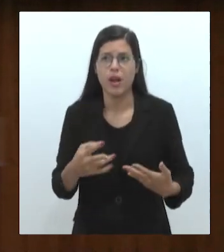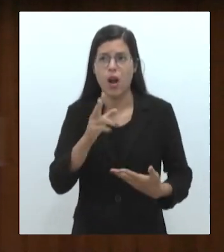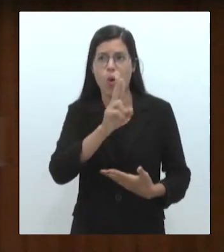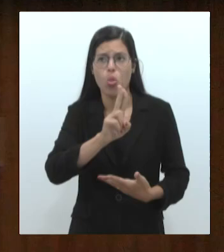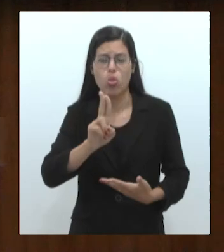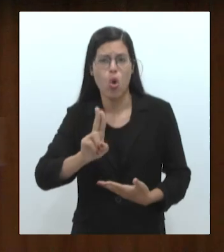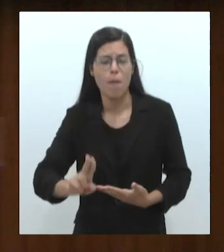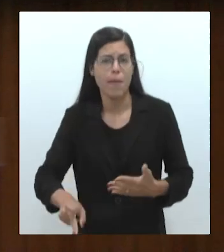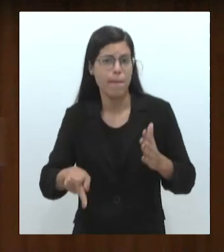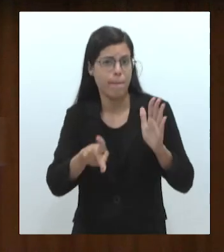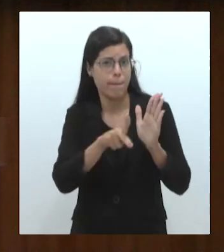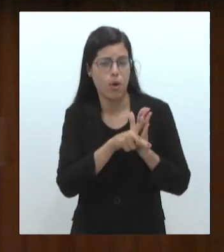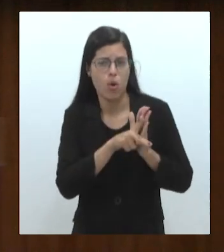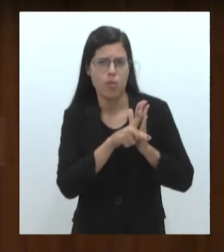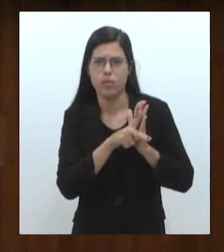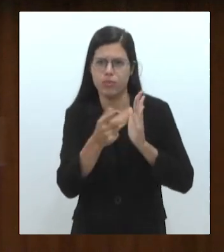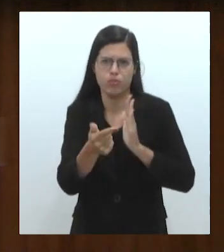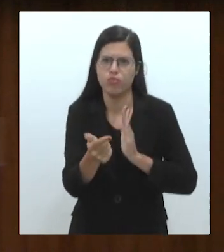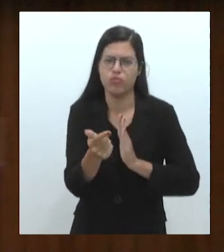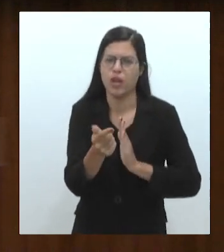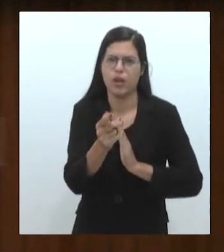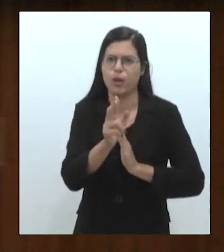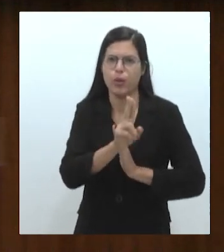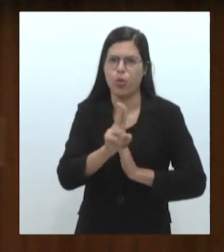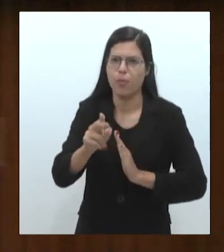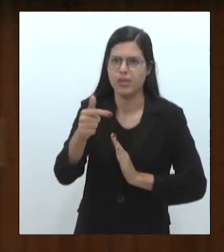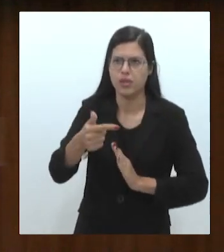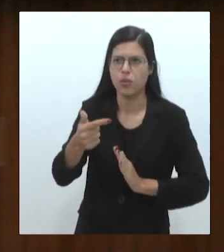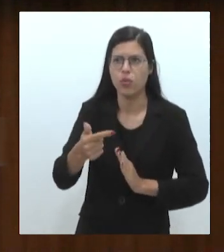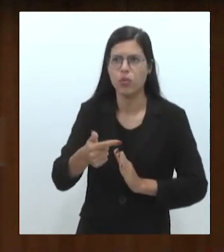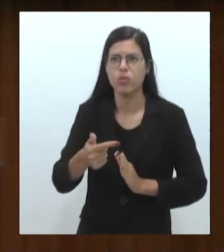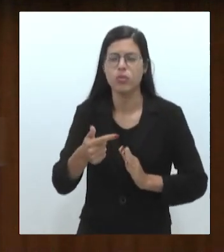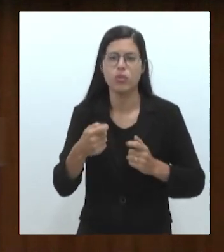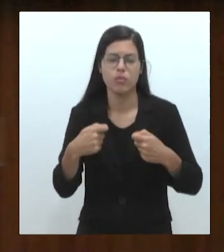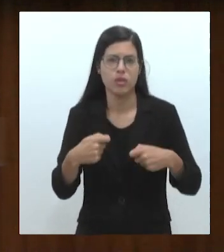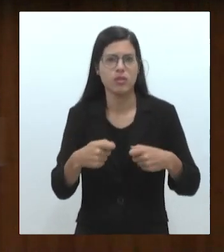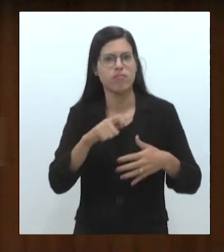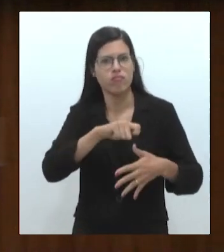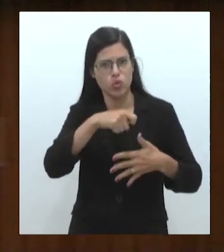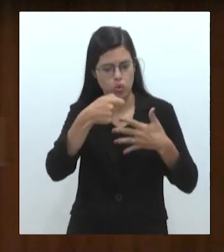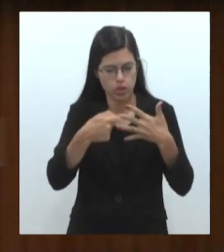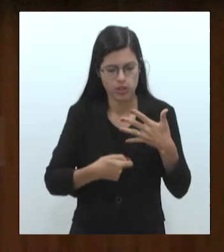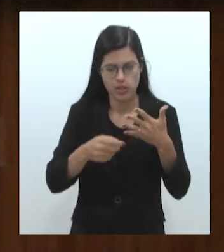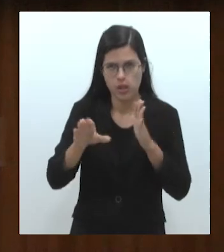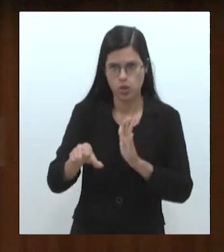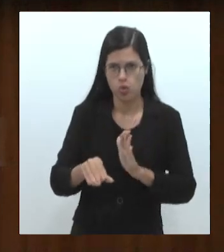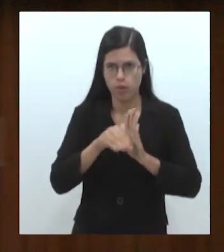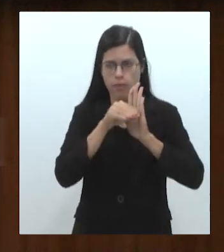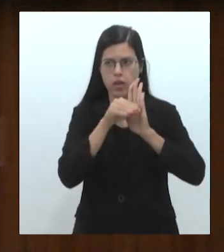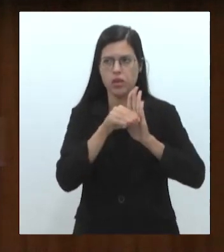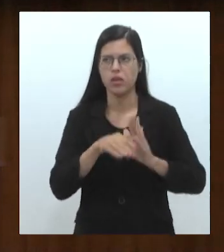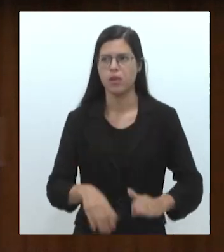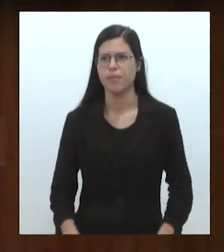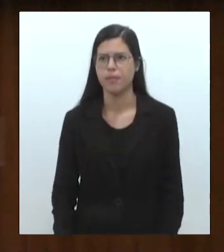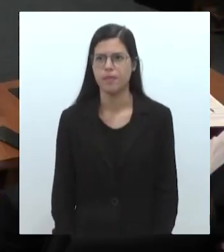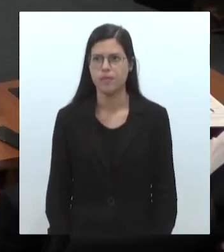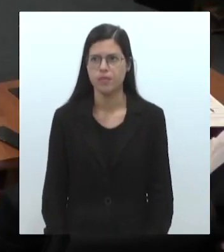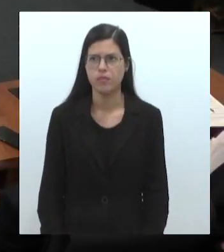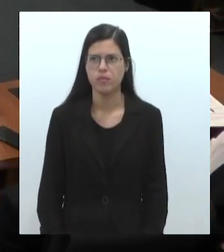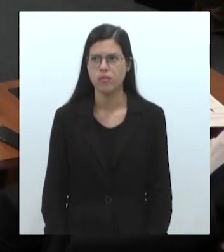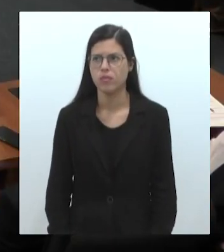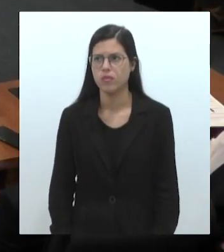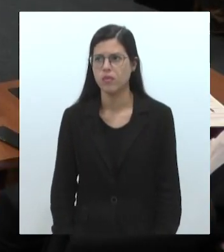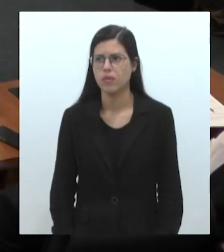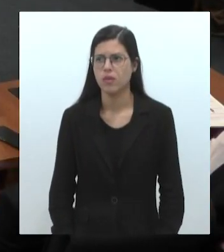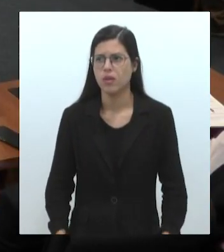não tem sobrenome, e inscrever da forma mais adequada. Então, é pela juridicidade com emendas. Senhora presidenta, desculpe, estava justamente